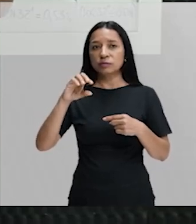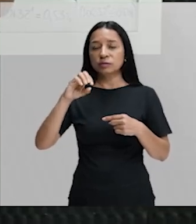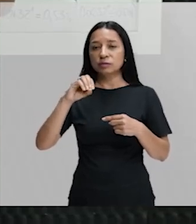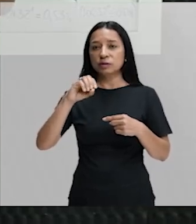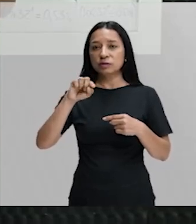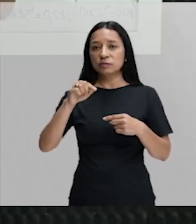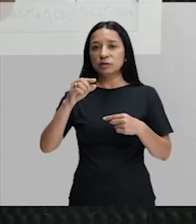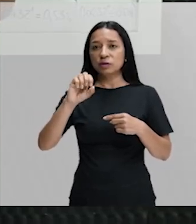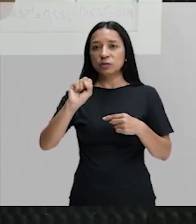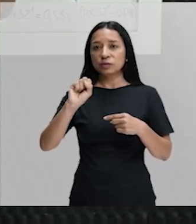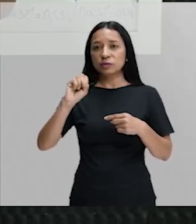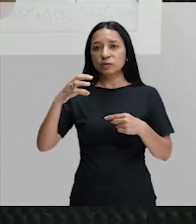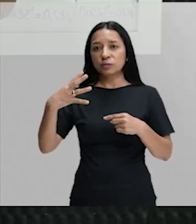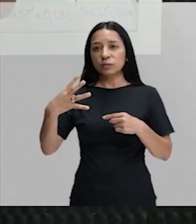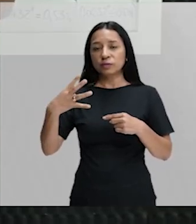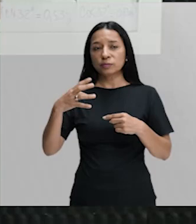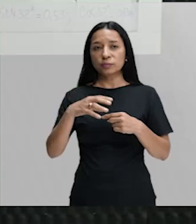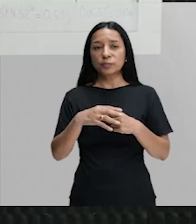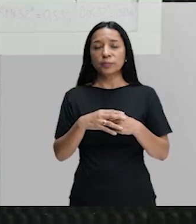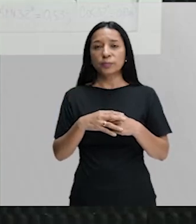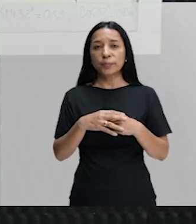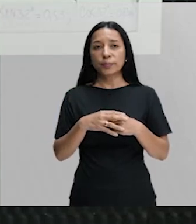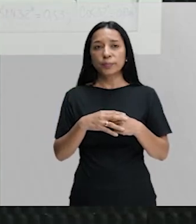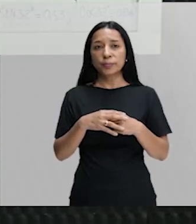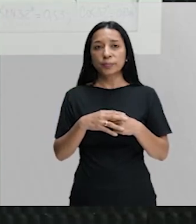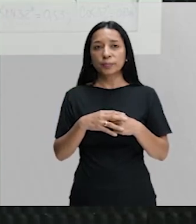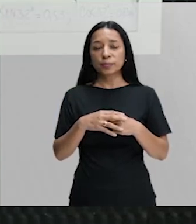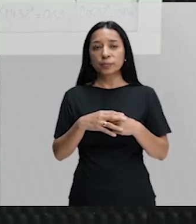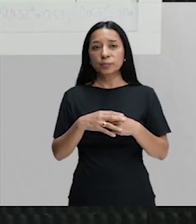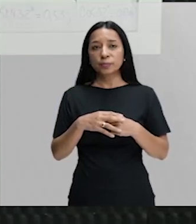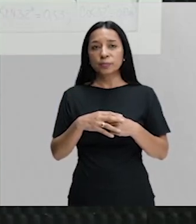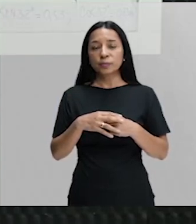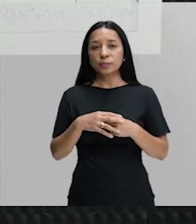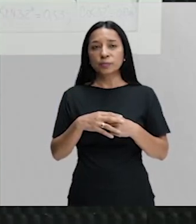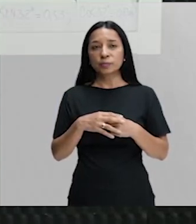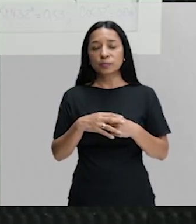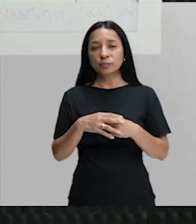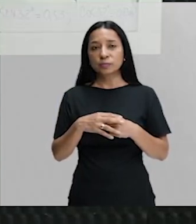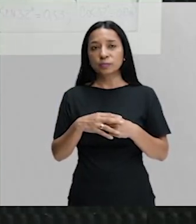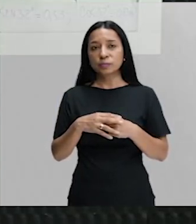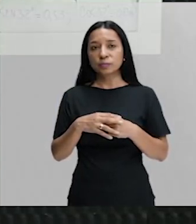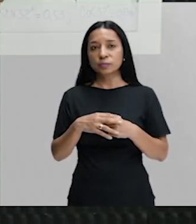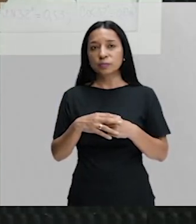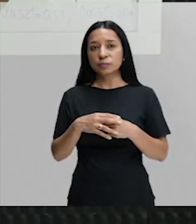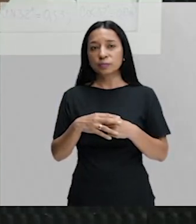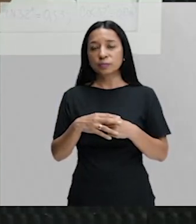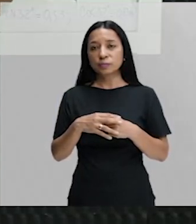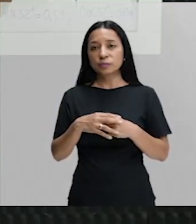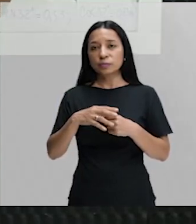0,84. Vamos usar aqui duas casas decimais. 0,84 igual a y